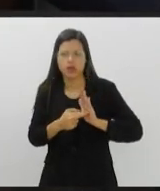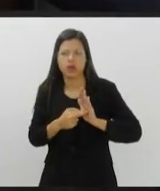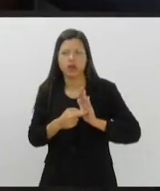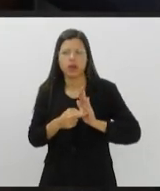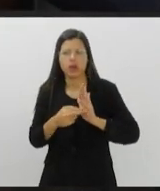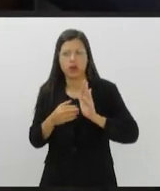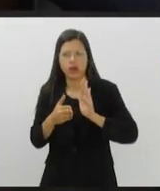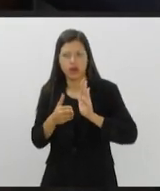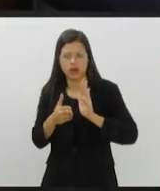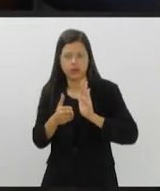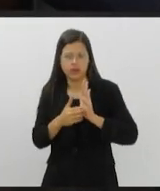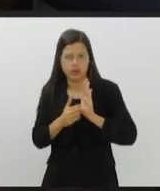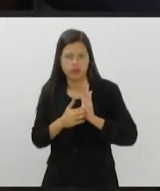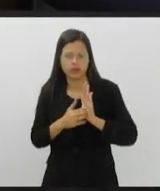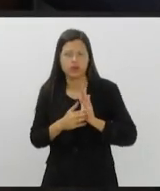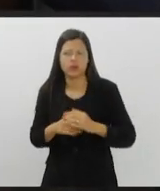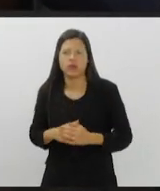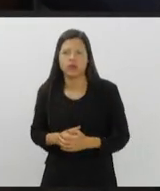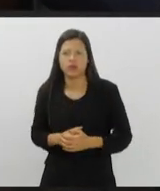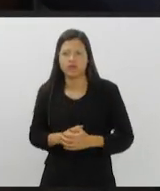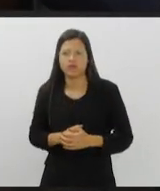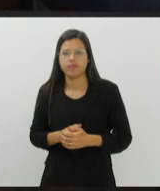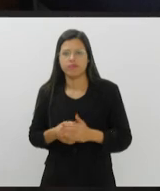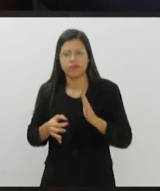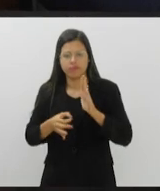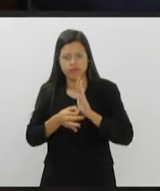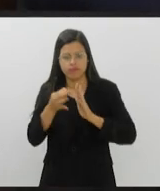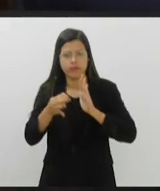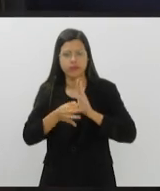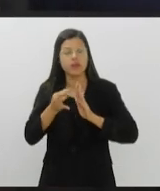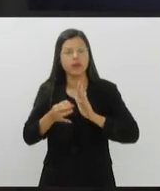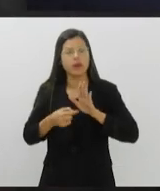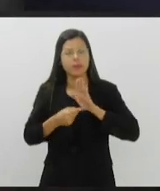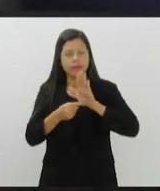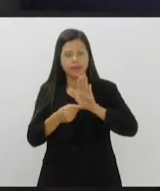Proposições Externas. Para emitir o parecer, deputado